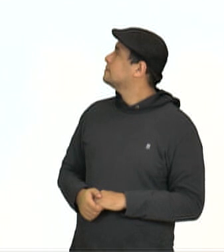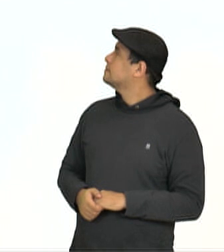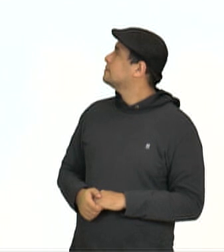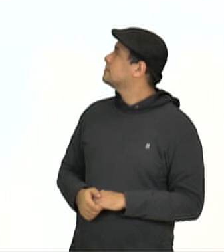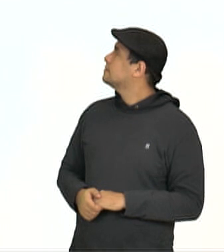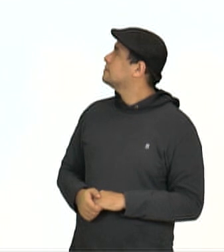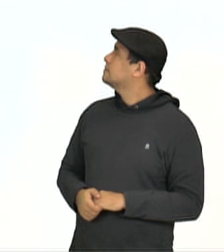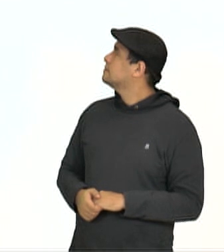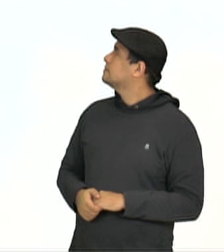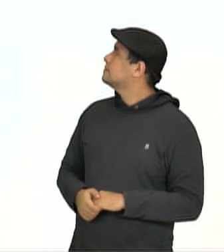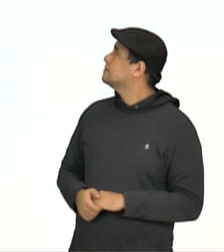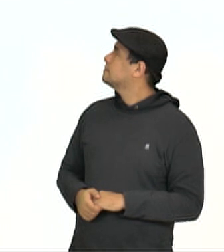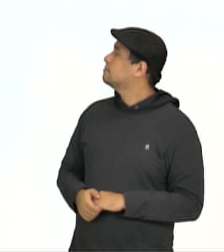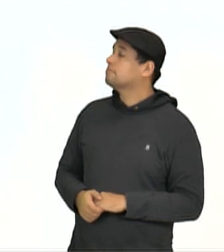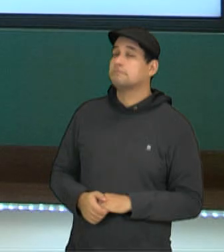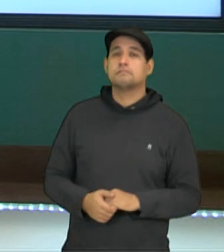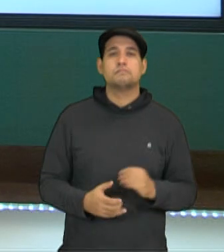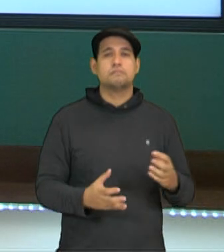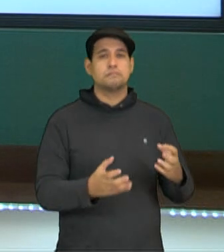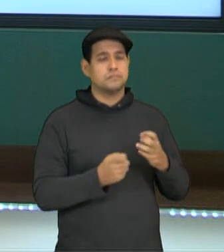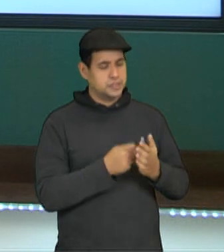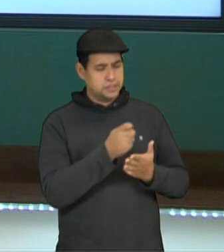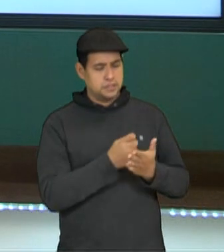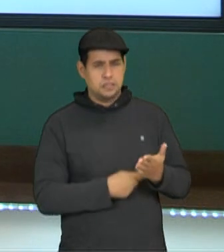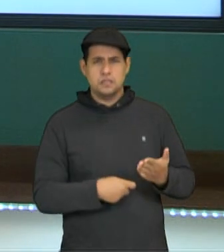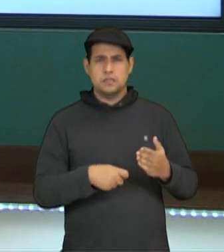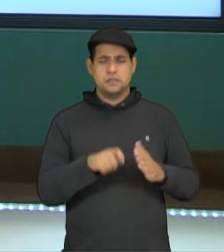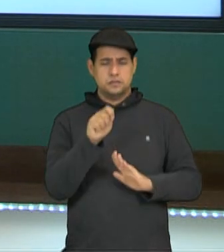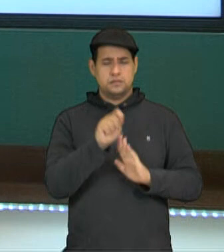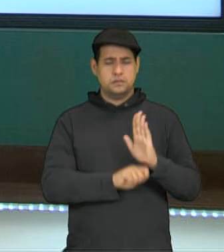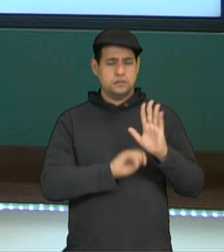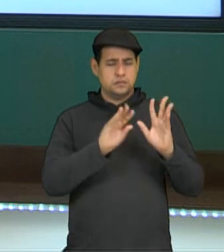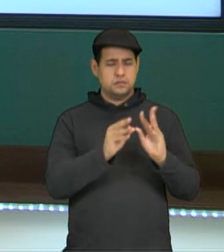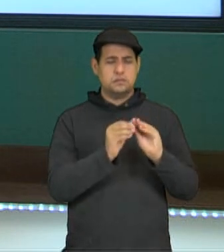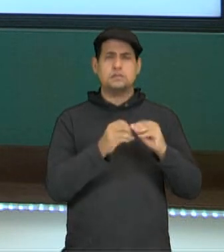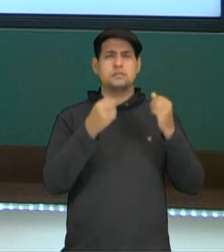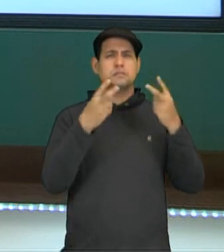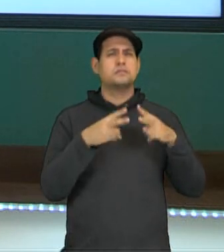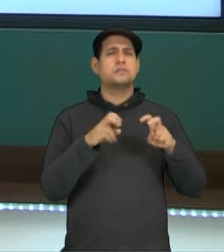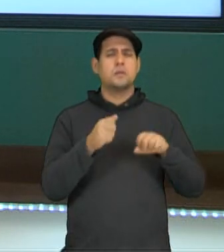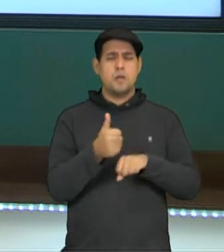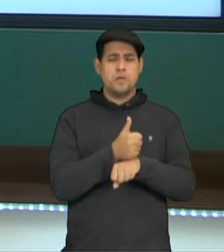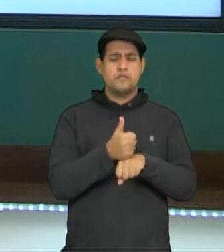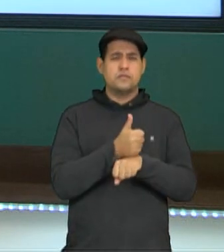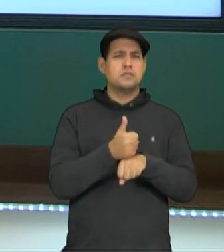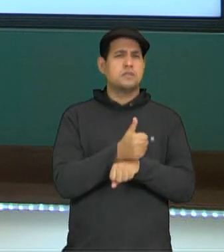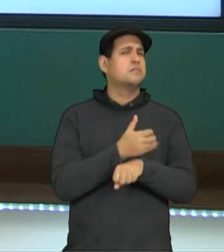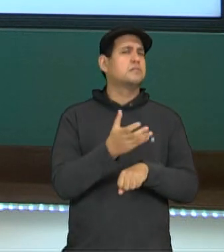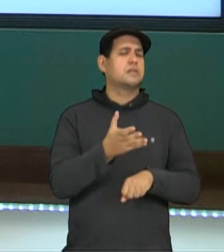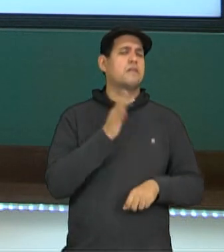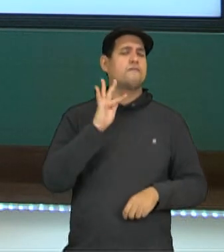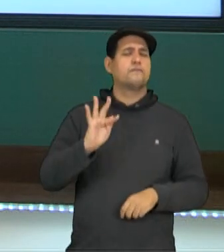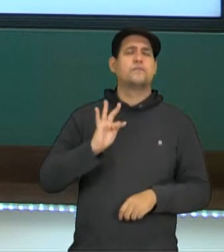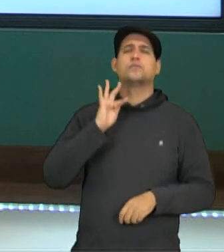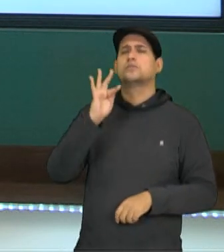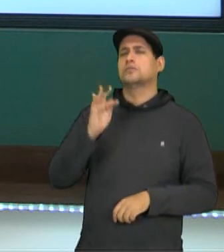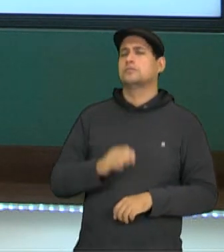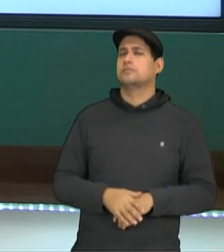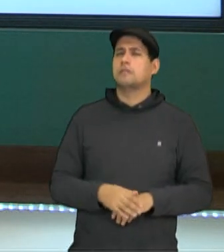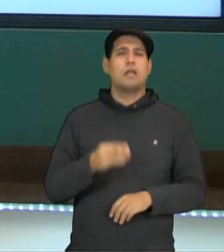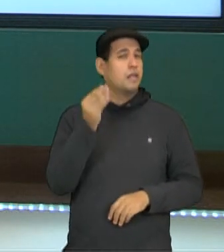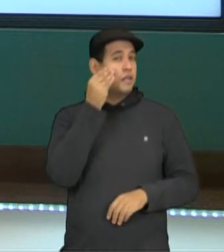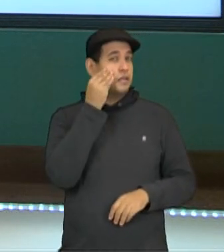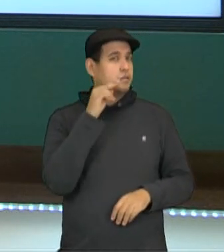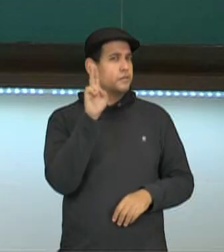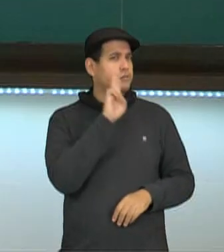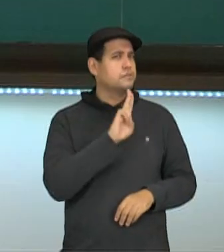be narrative. Eu quero que vocês escrevam um parágrafo, um pequeno texto, falando sobre a profissão que você gostaria de ter no futuro. Tentem usar